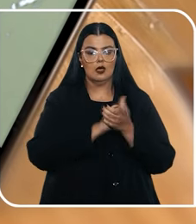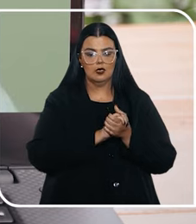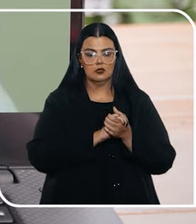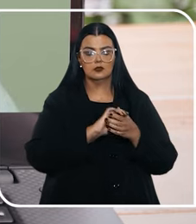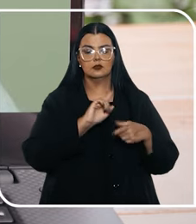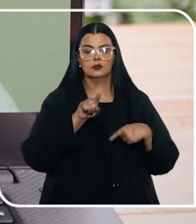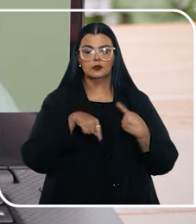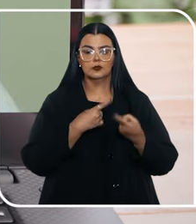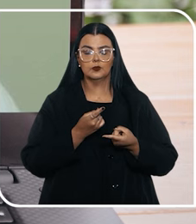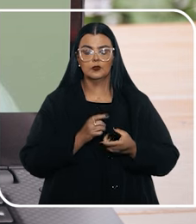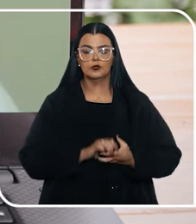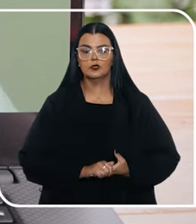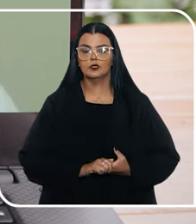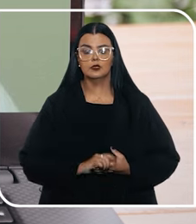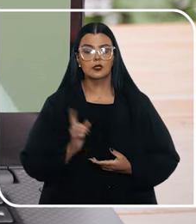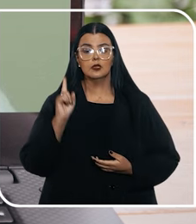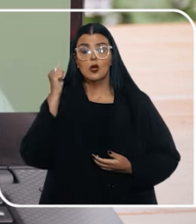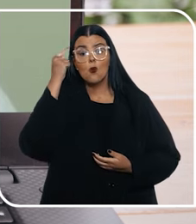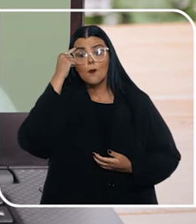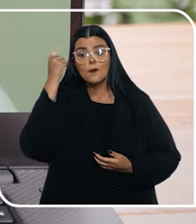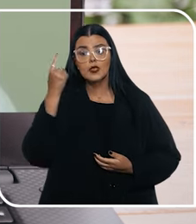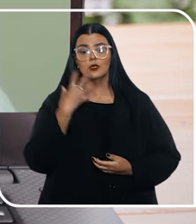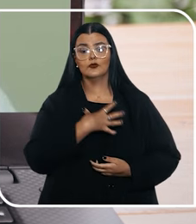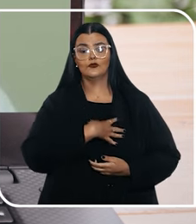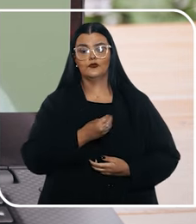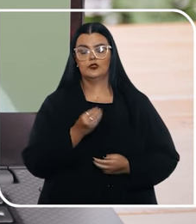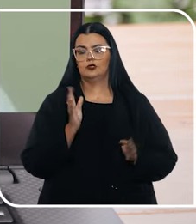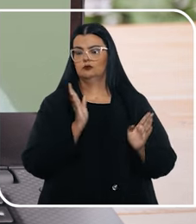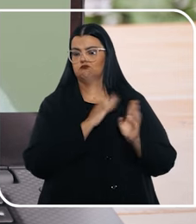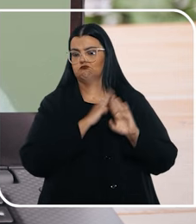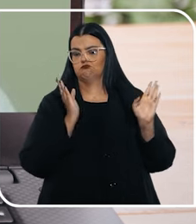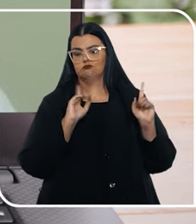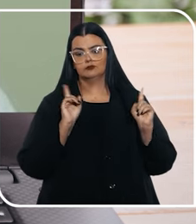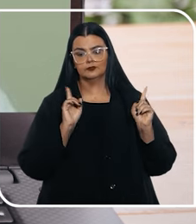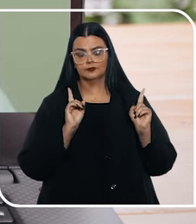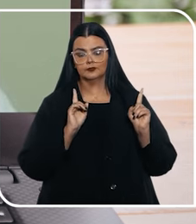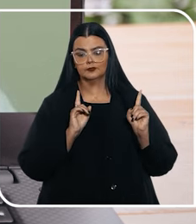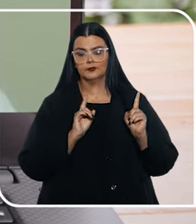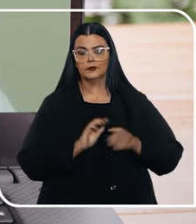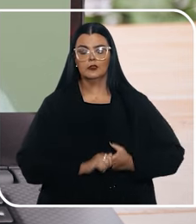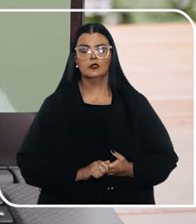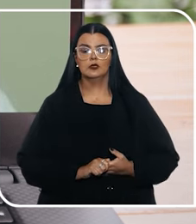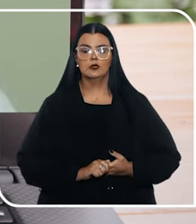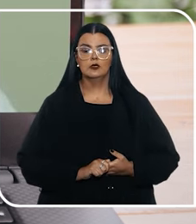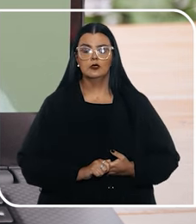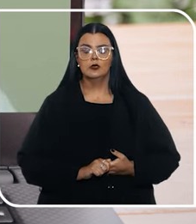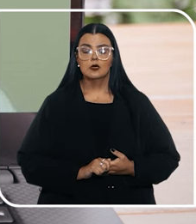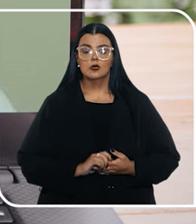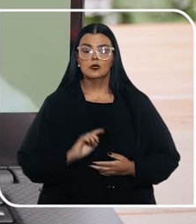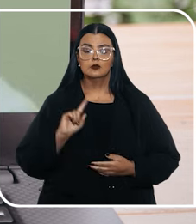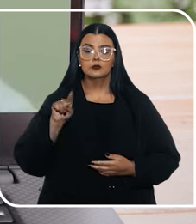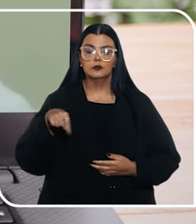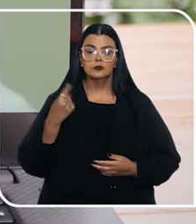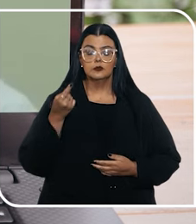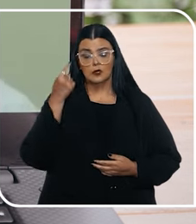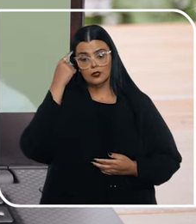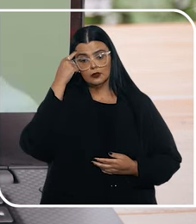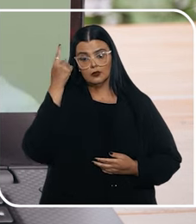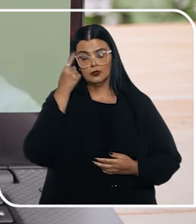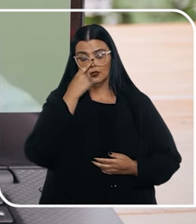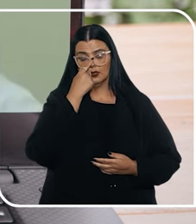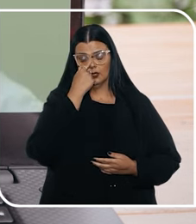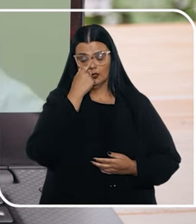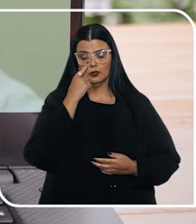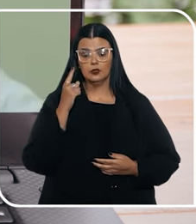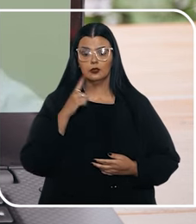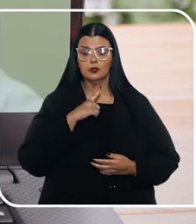Casamos. E só que a gente não pensava em ter filhos logo de cara e tudo mais, né? E aí foi quando